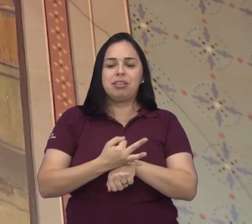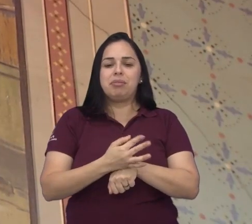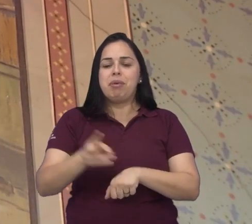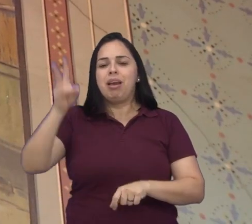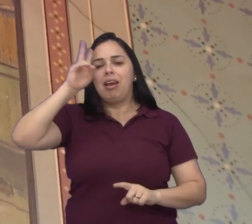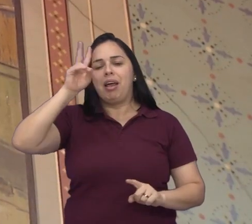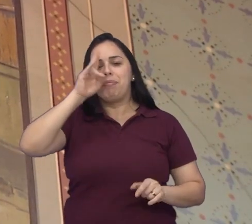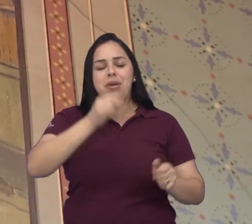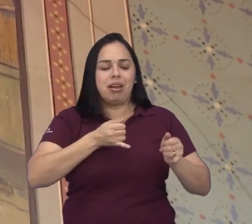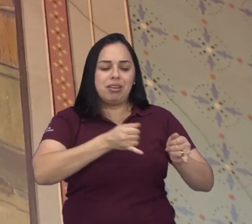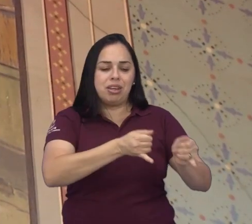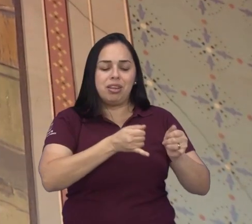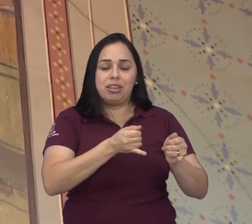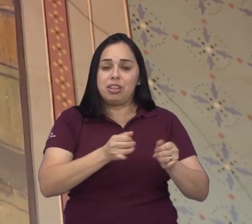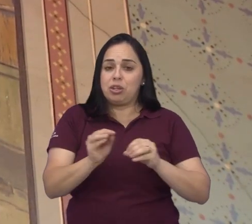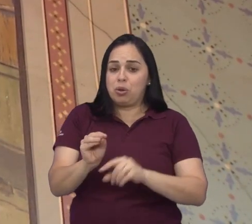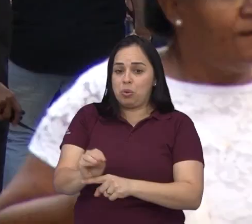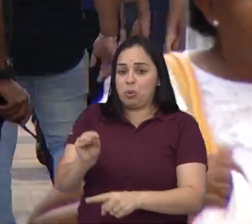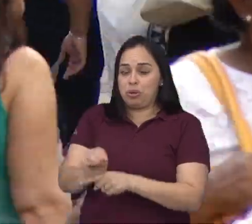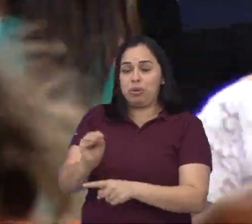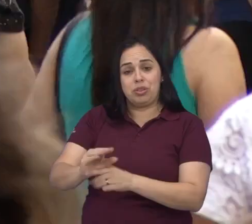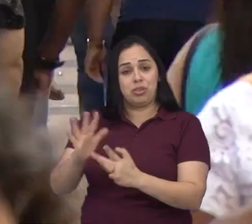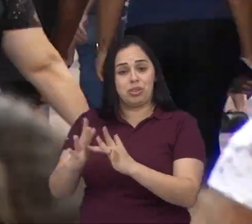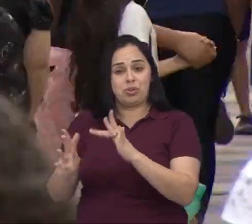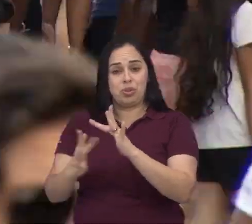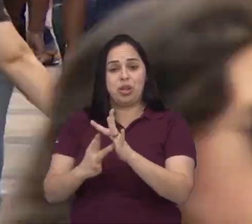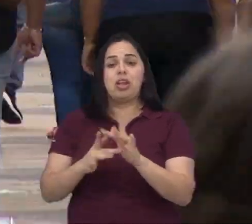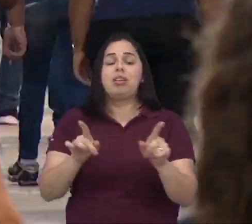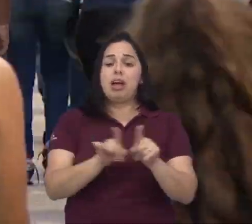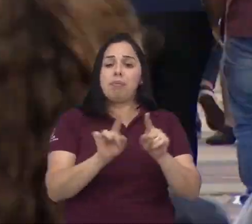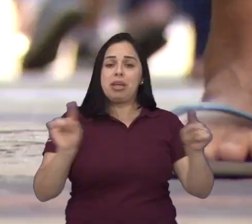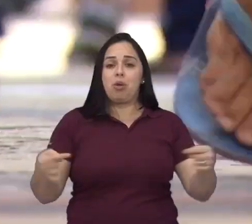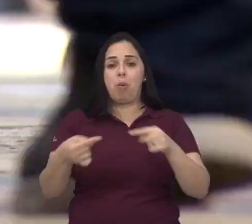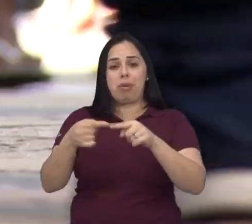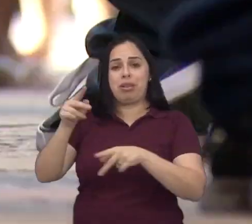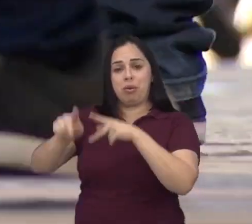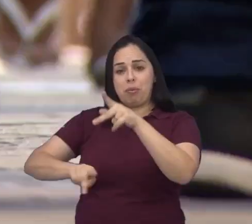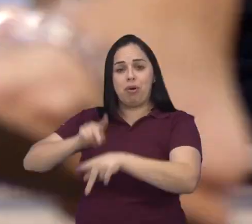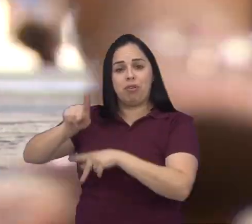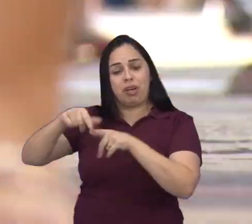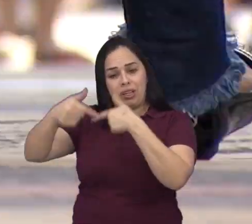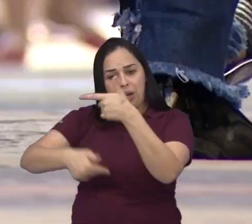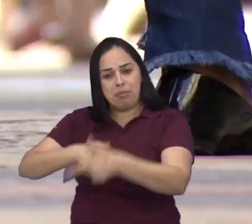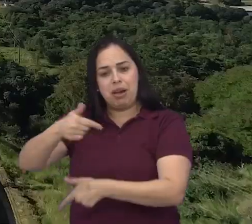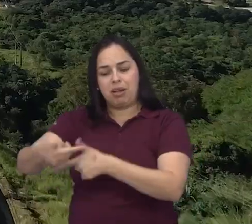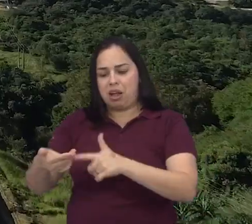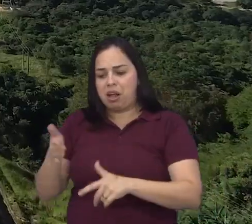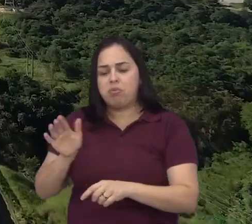lembrar do carpinteiro que criou o menino Jesus e do povo trabalhador que construiu a cidade.